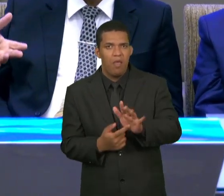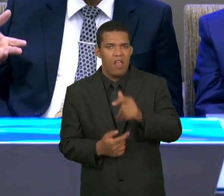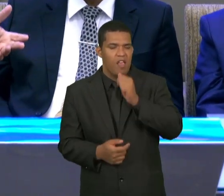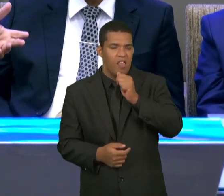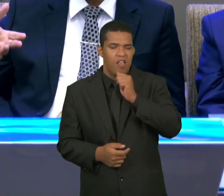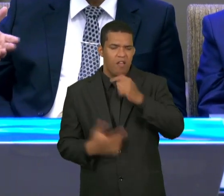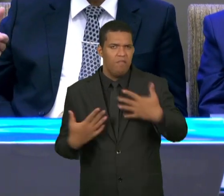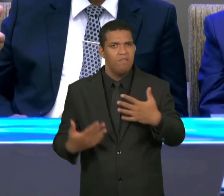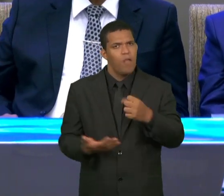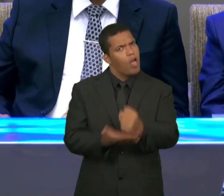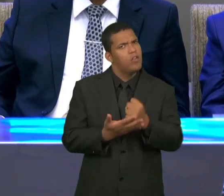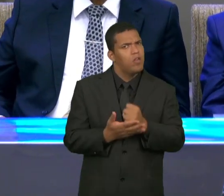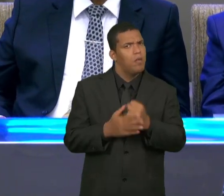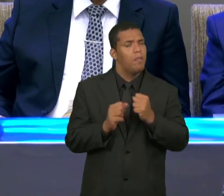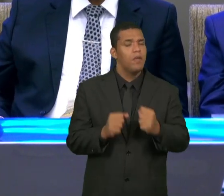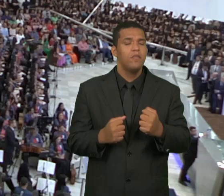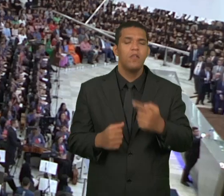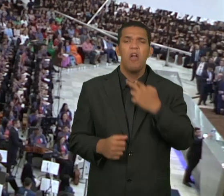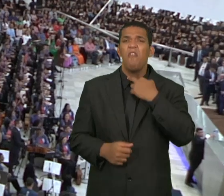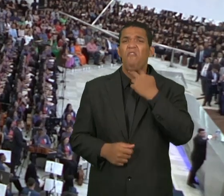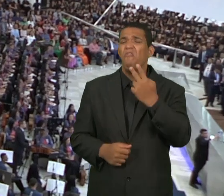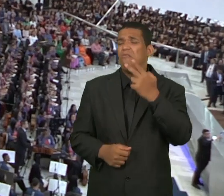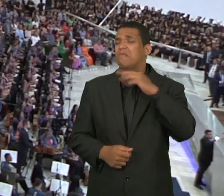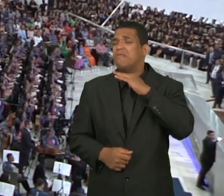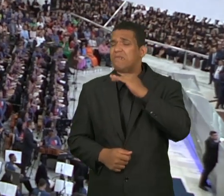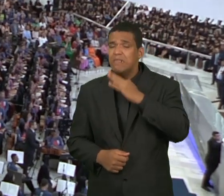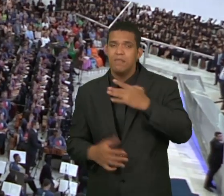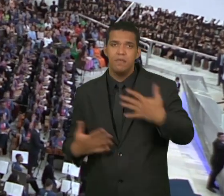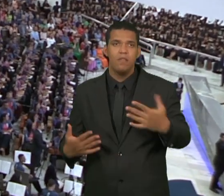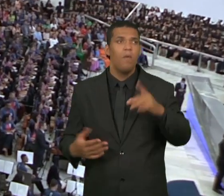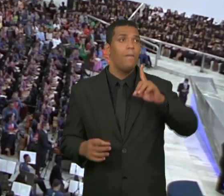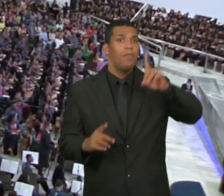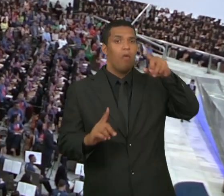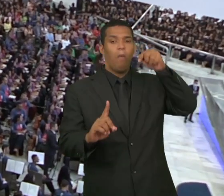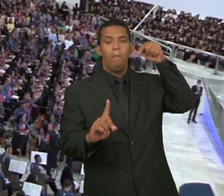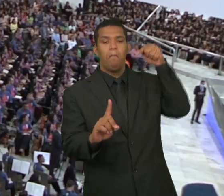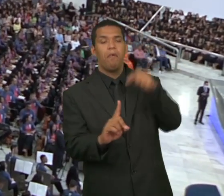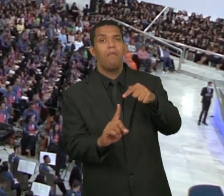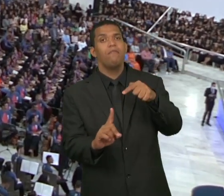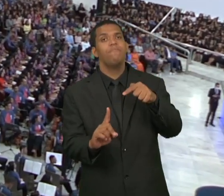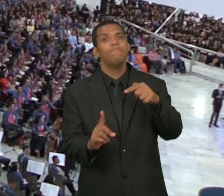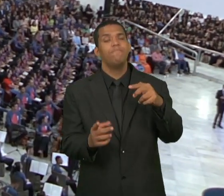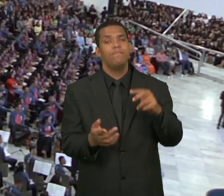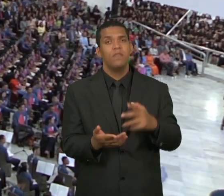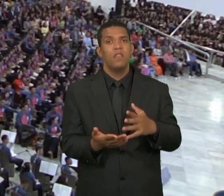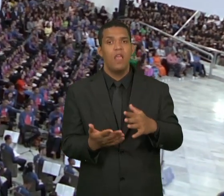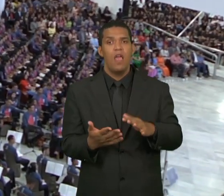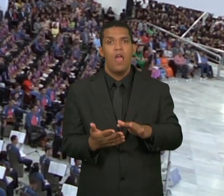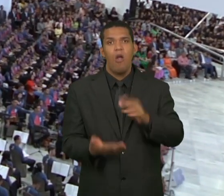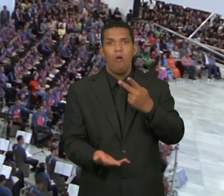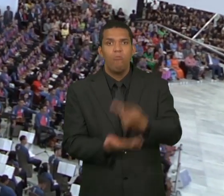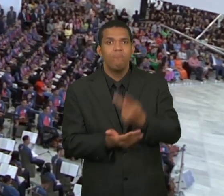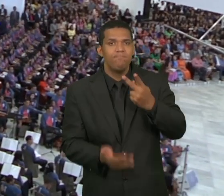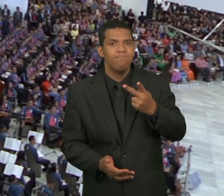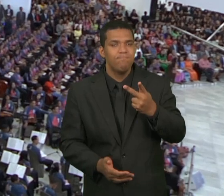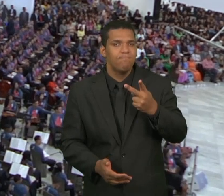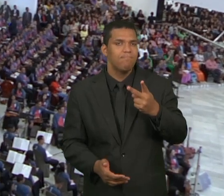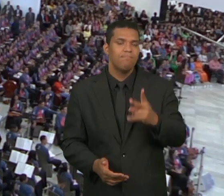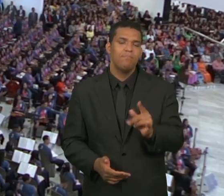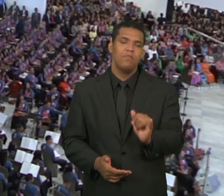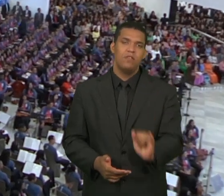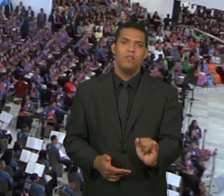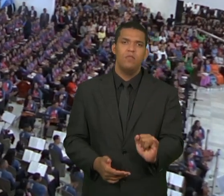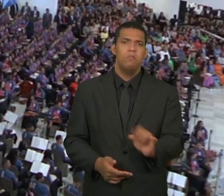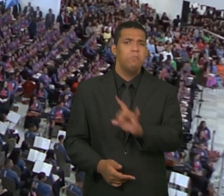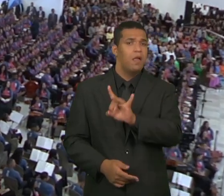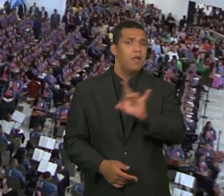ruim. Diga assim: Deus tem um propósito que ainda não se revelou para todos nós.